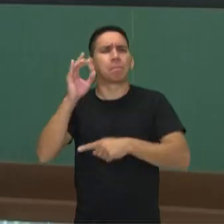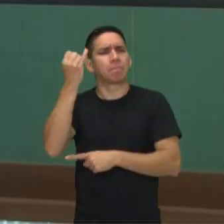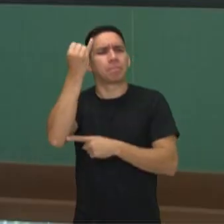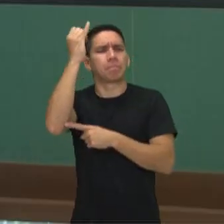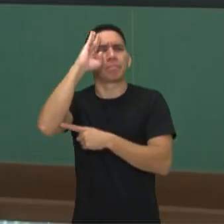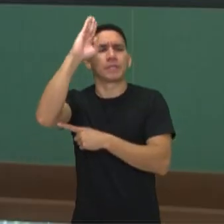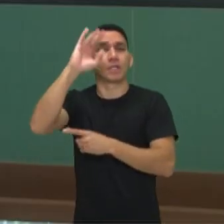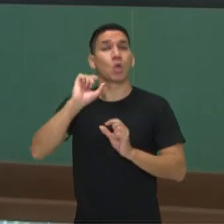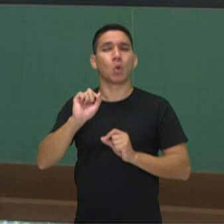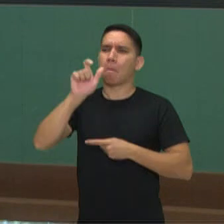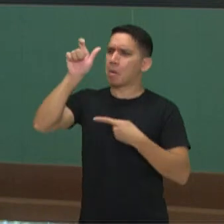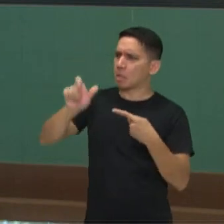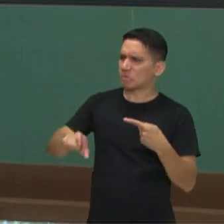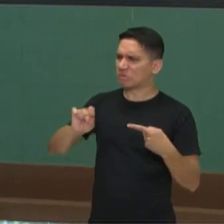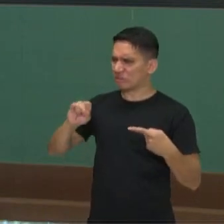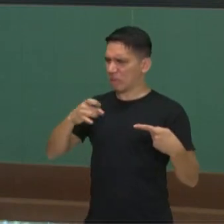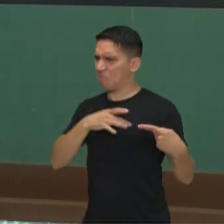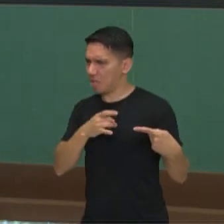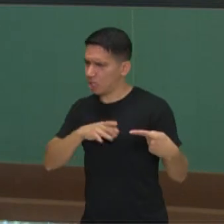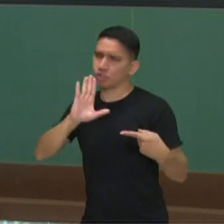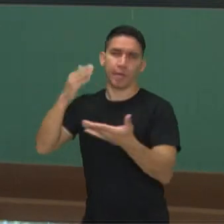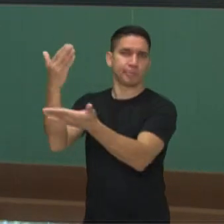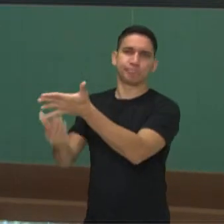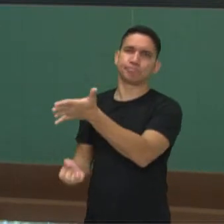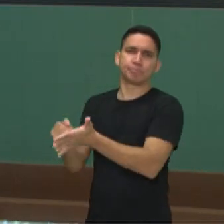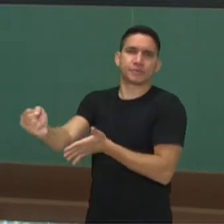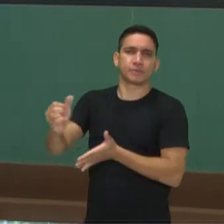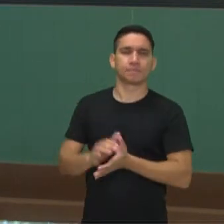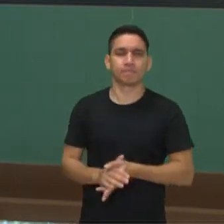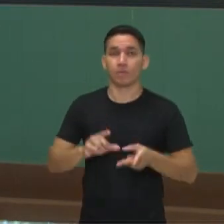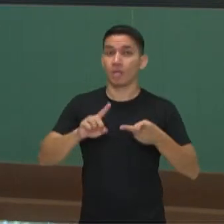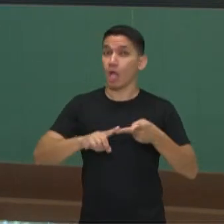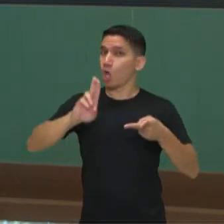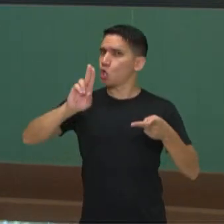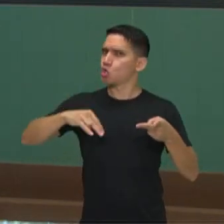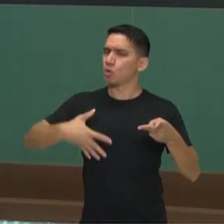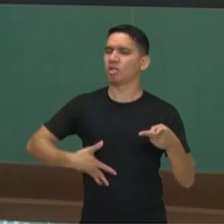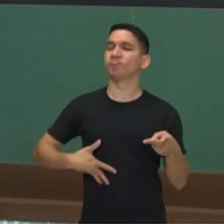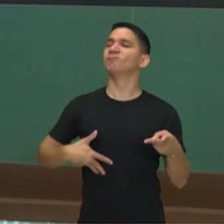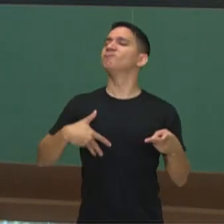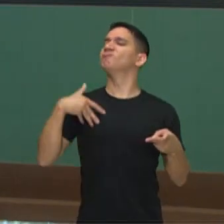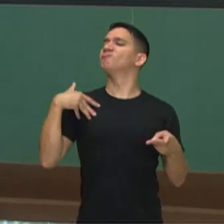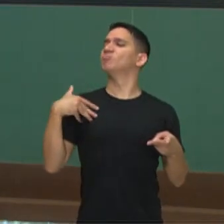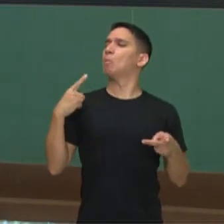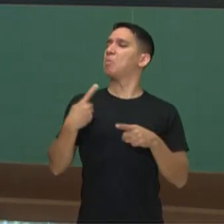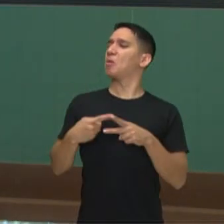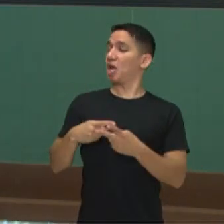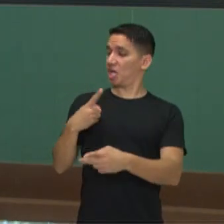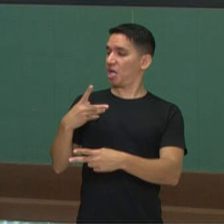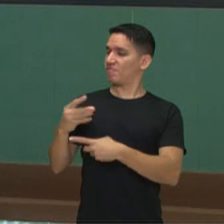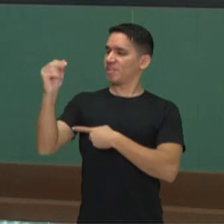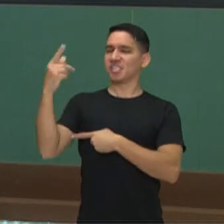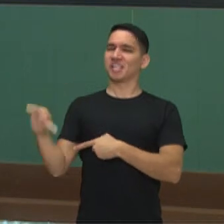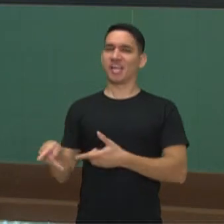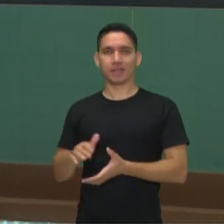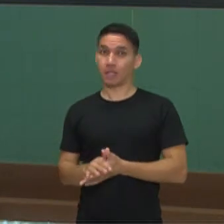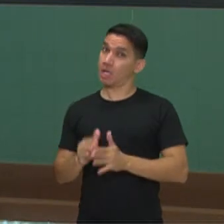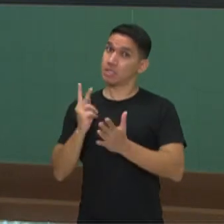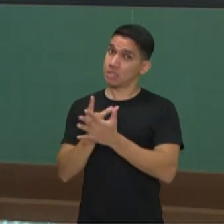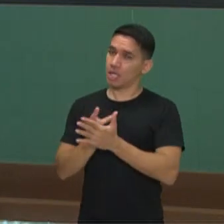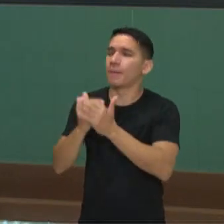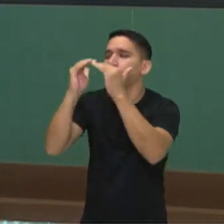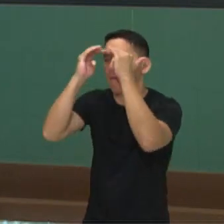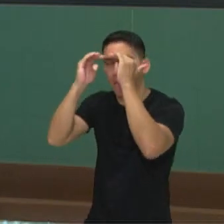está vencido, que a gente nunca deve ter orgulho por vencer um adversário, e sim sempre respeito,